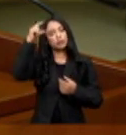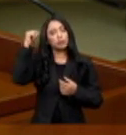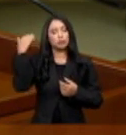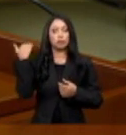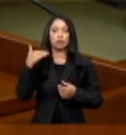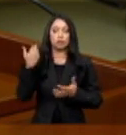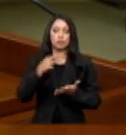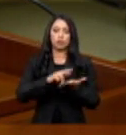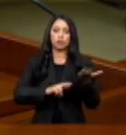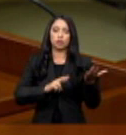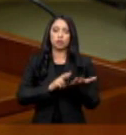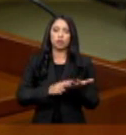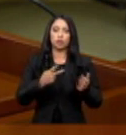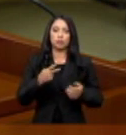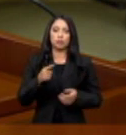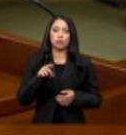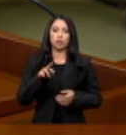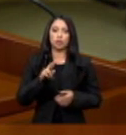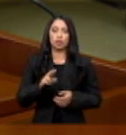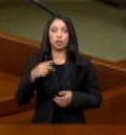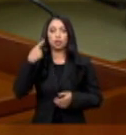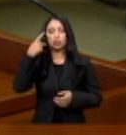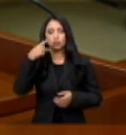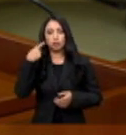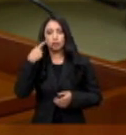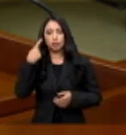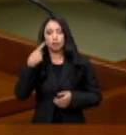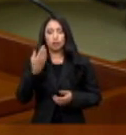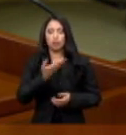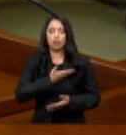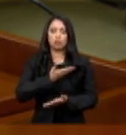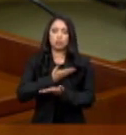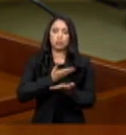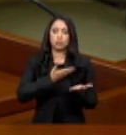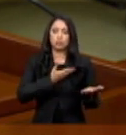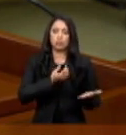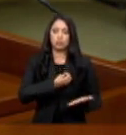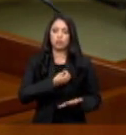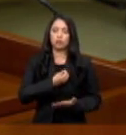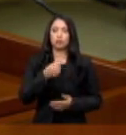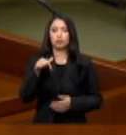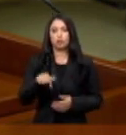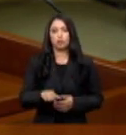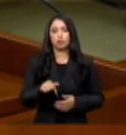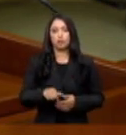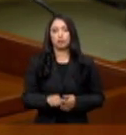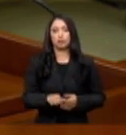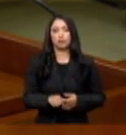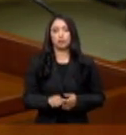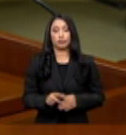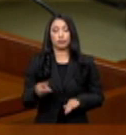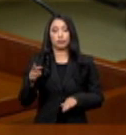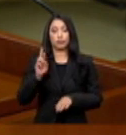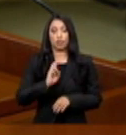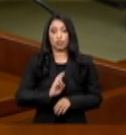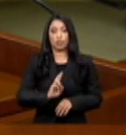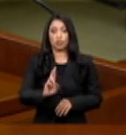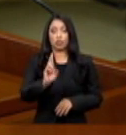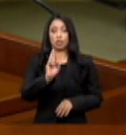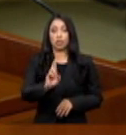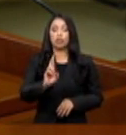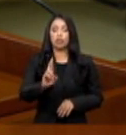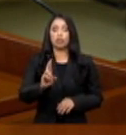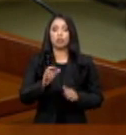senhor procurador-geral da República, ilustres colegas, público presente. Falo aqui em nome da Associação Brasileira